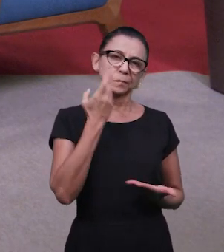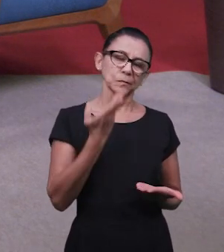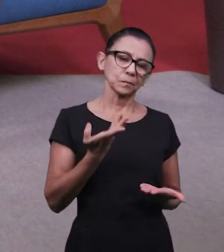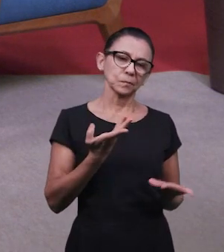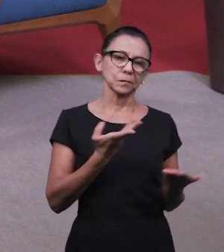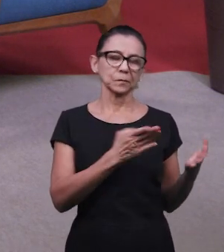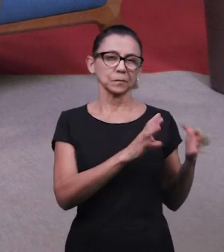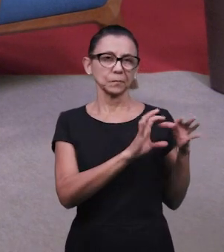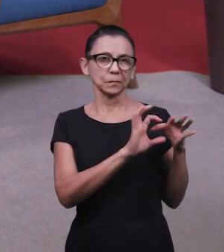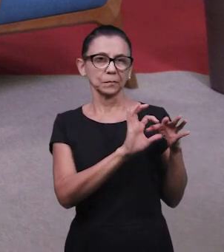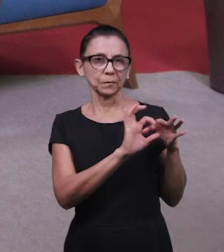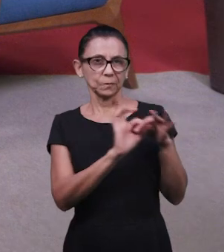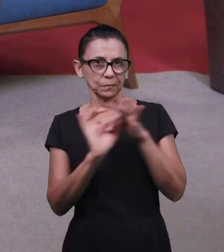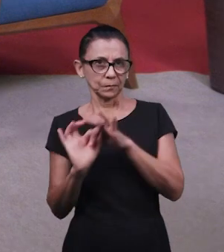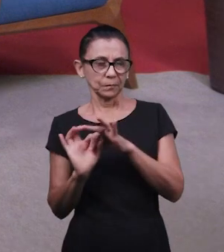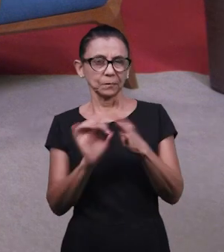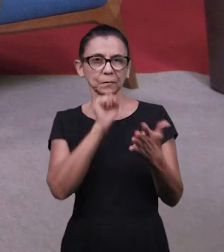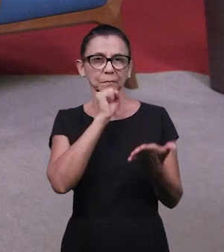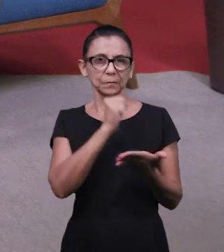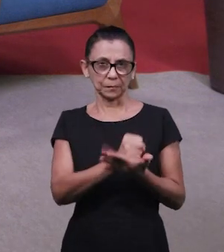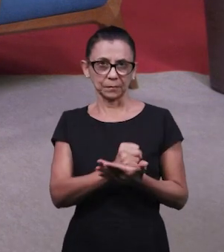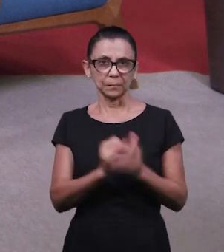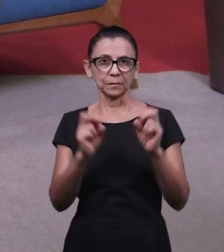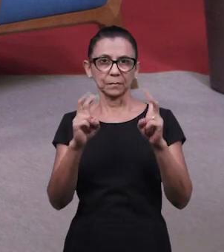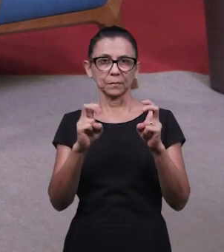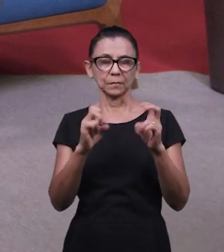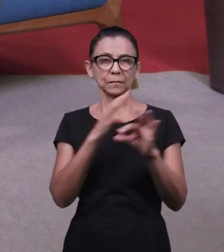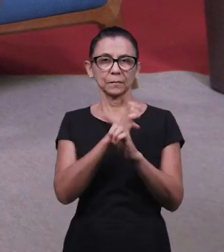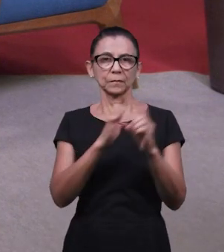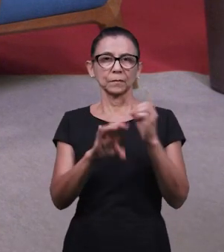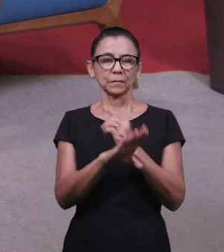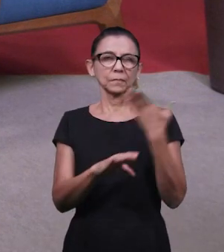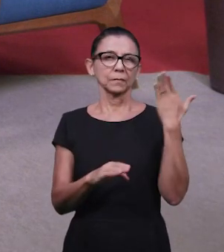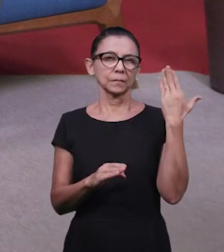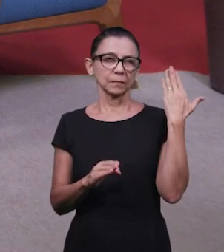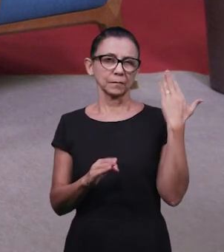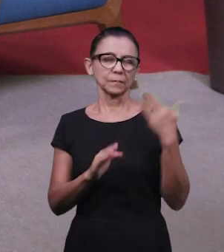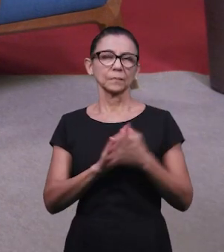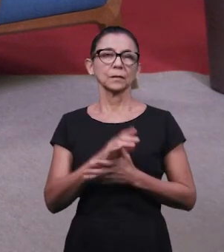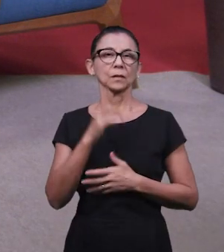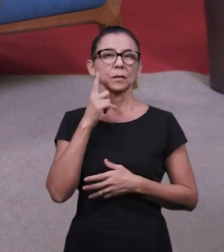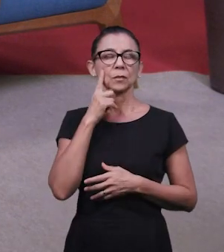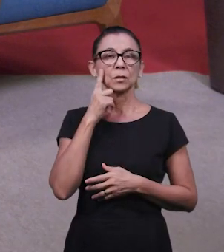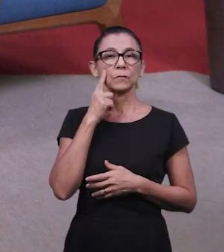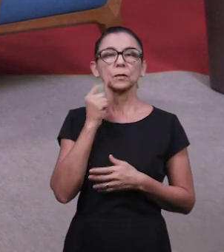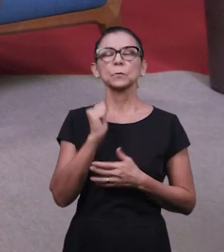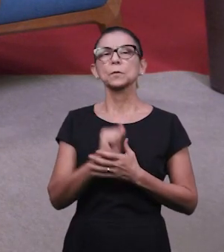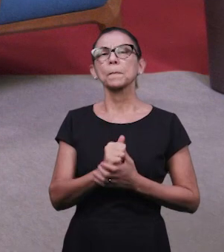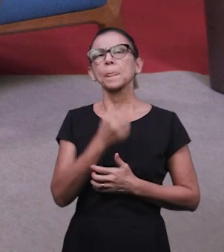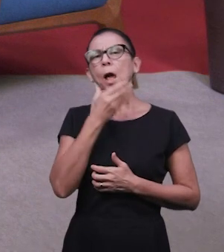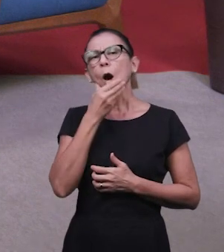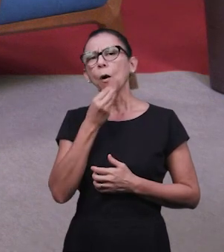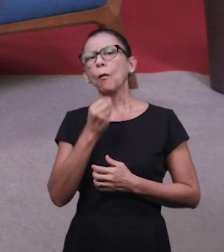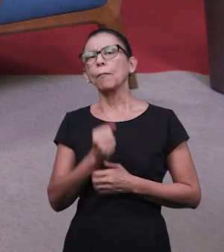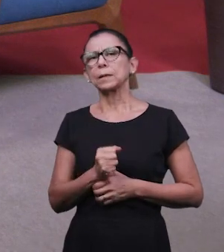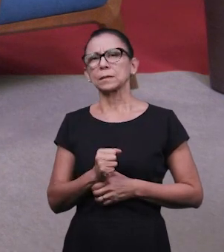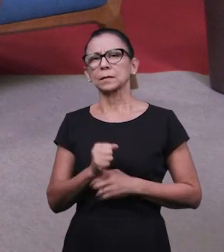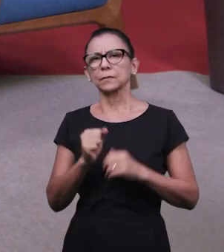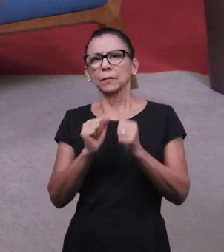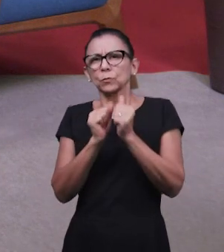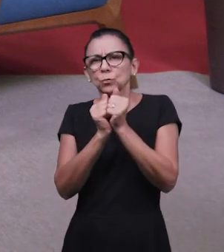objetivo, junto à igreja, o derramado do Espírito Santo e trazendo isso até os nossos dias. Mas a gente está tratando